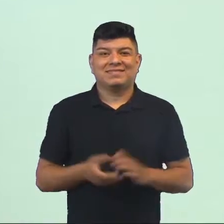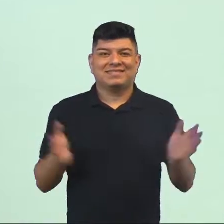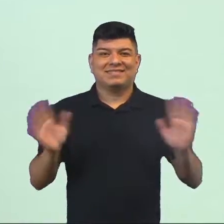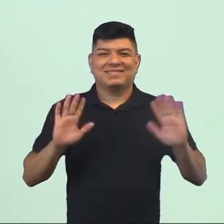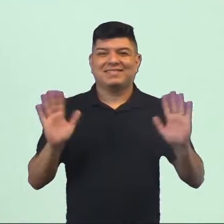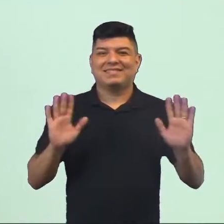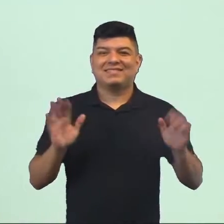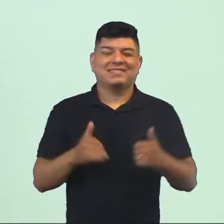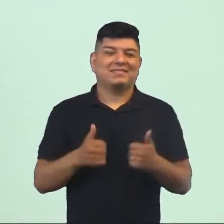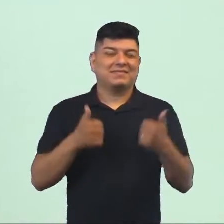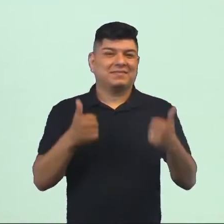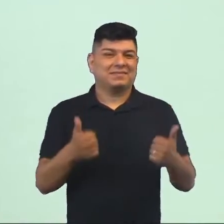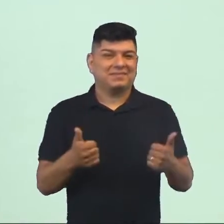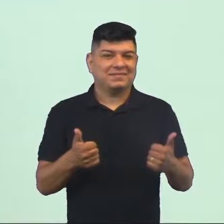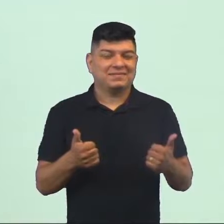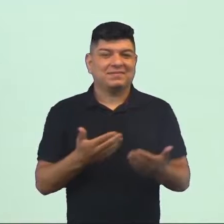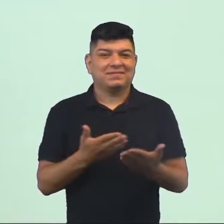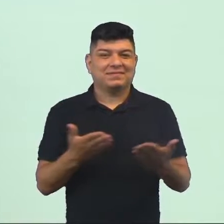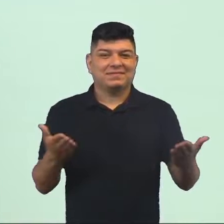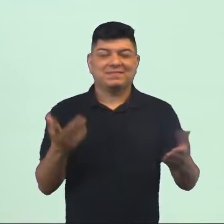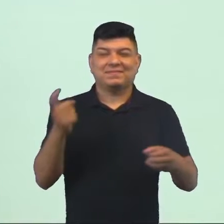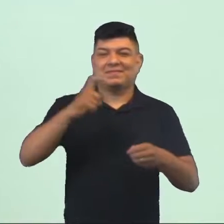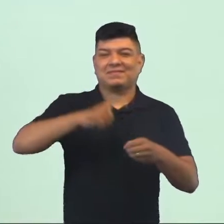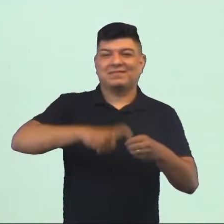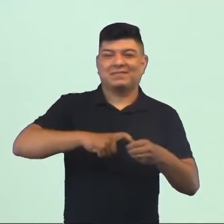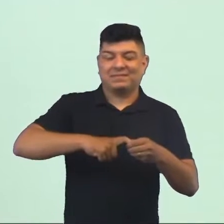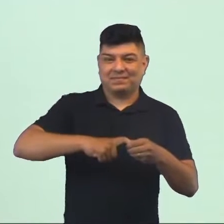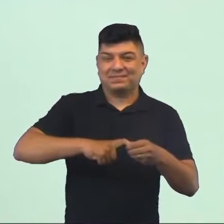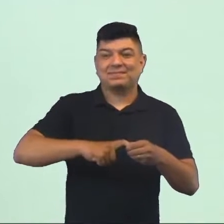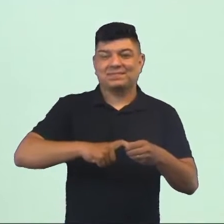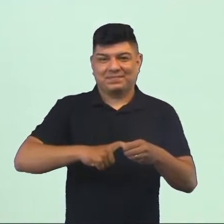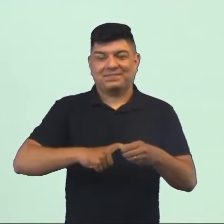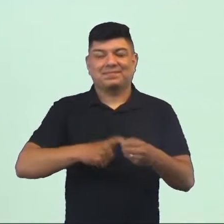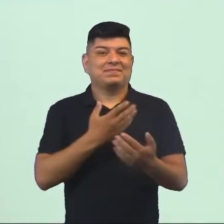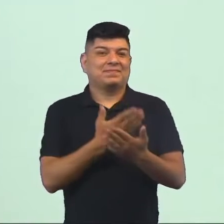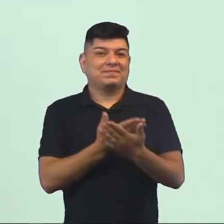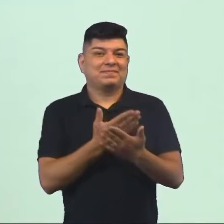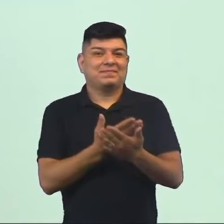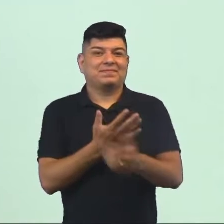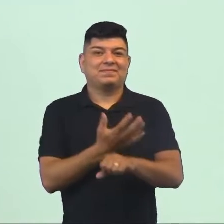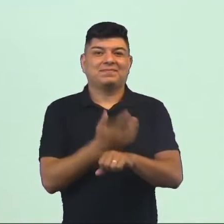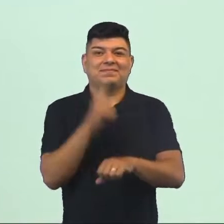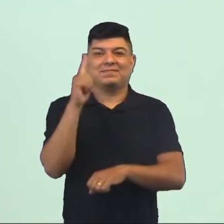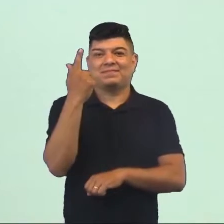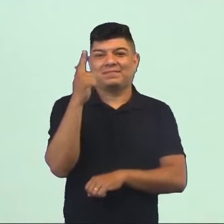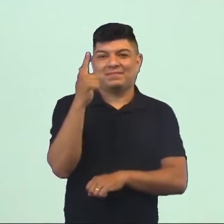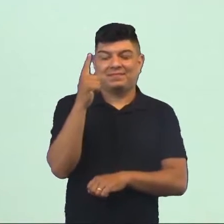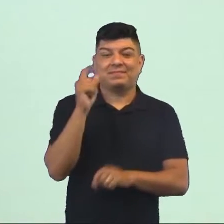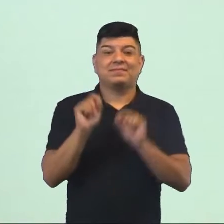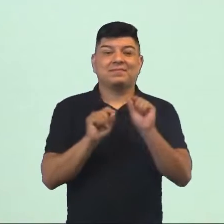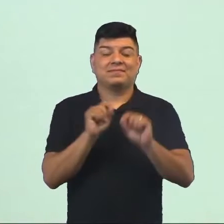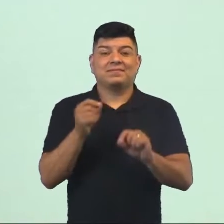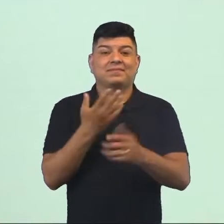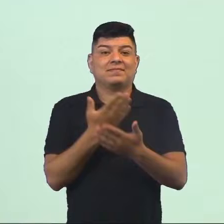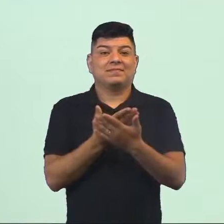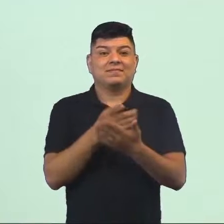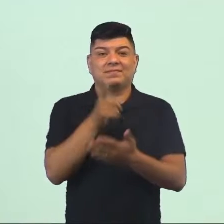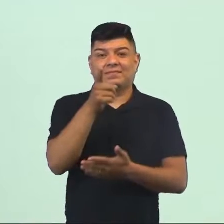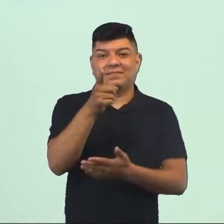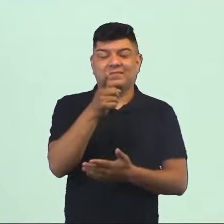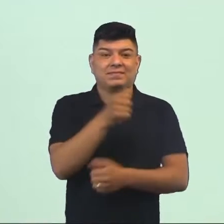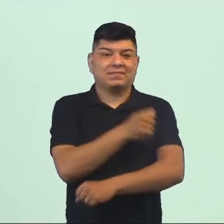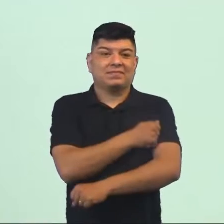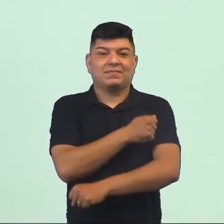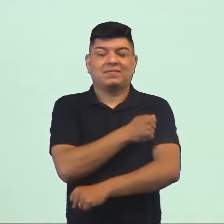E aí, turminha, tudo bem com vocês? Estamos de volta para mais uma aula de geografia. Esta aula é para